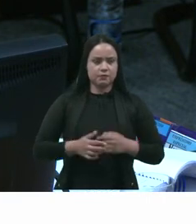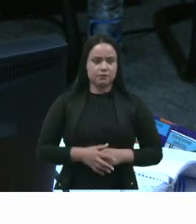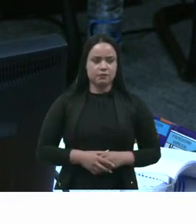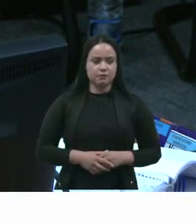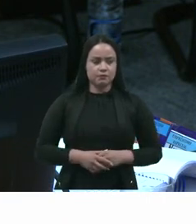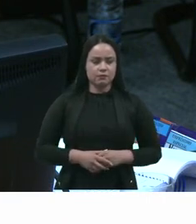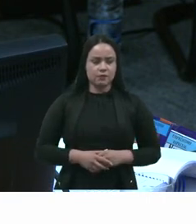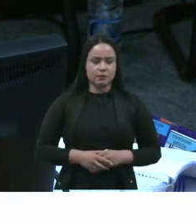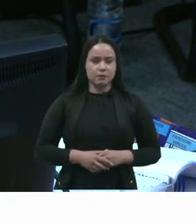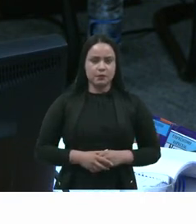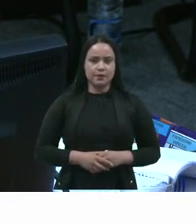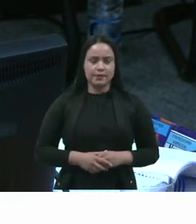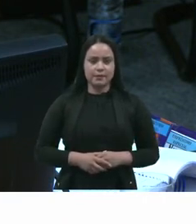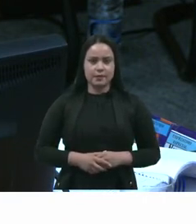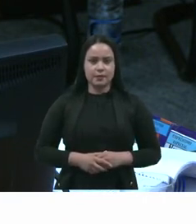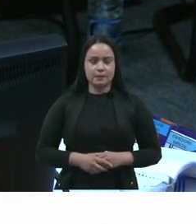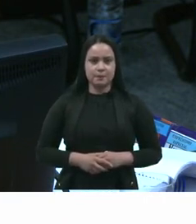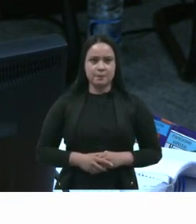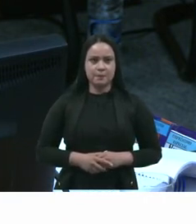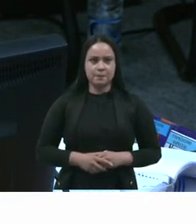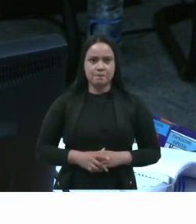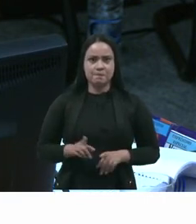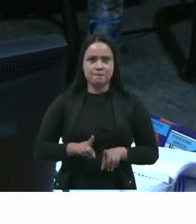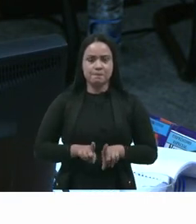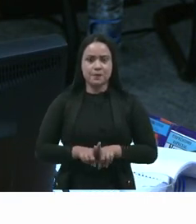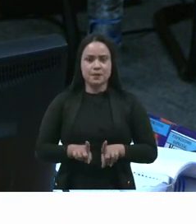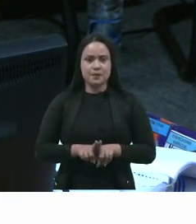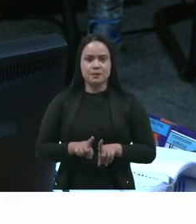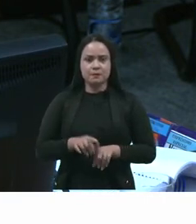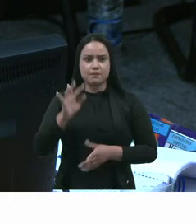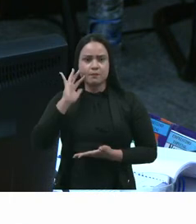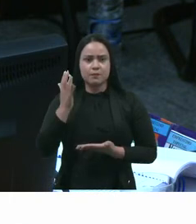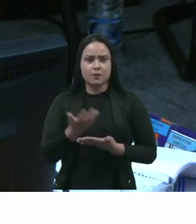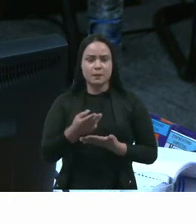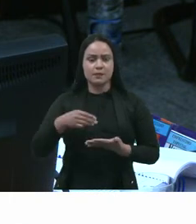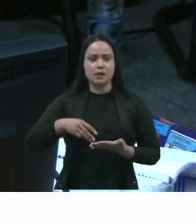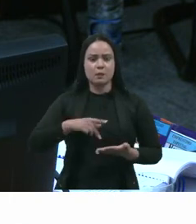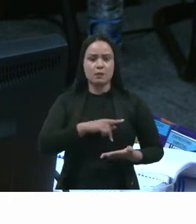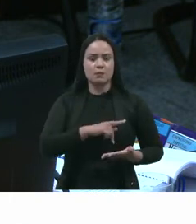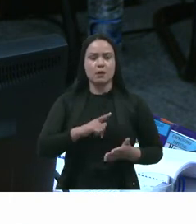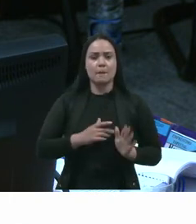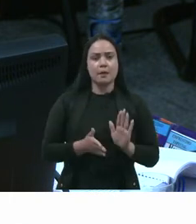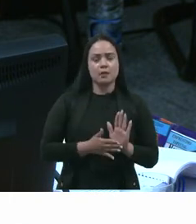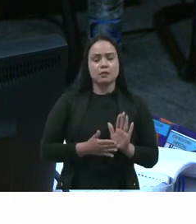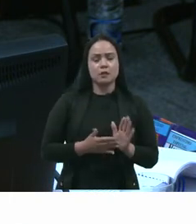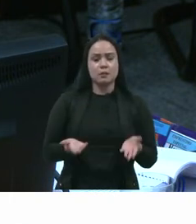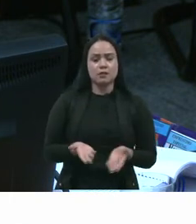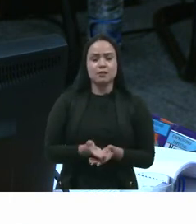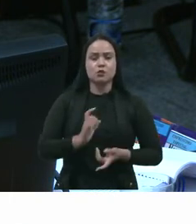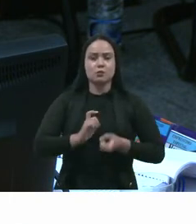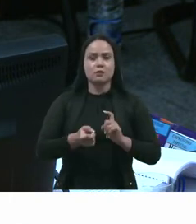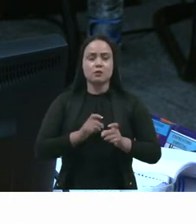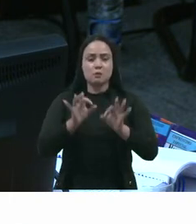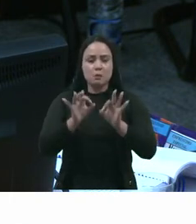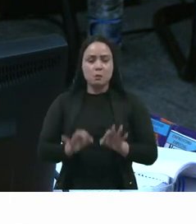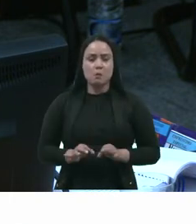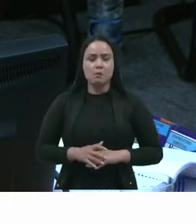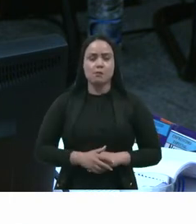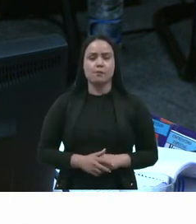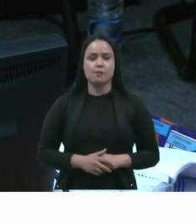ato de intimação do parquê. Quanto ao posicionamento do Ministério Público em parecer no processo administrativo